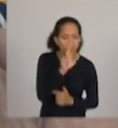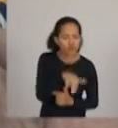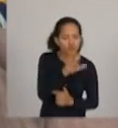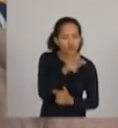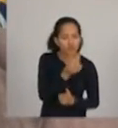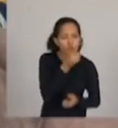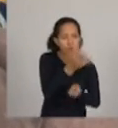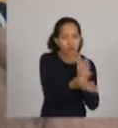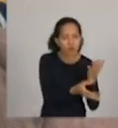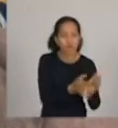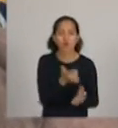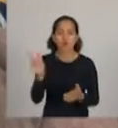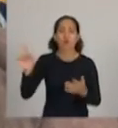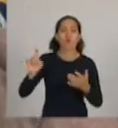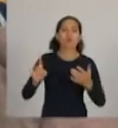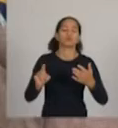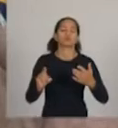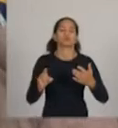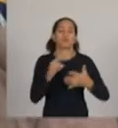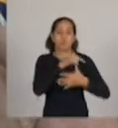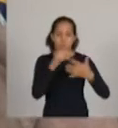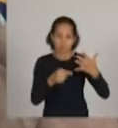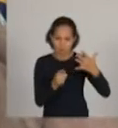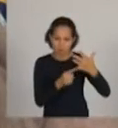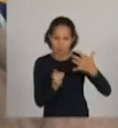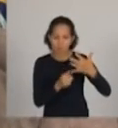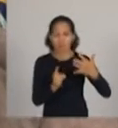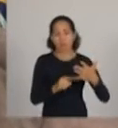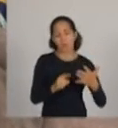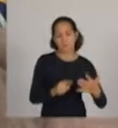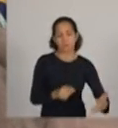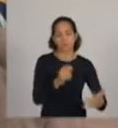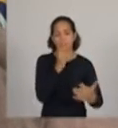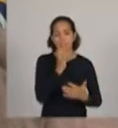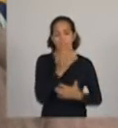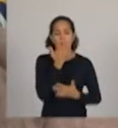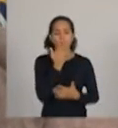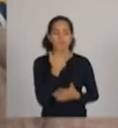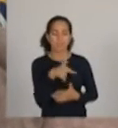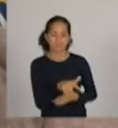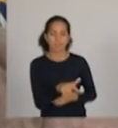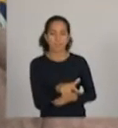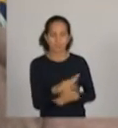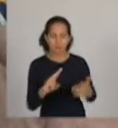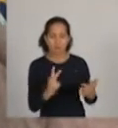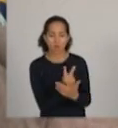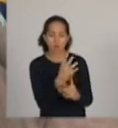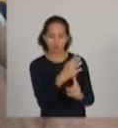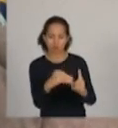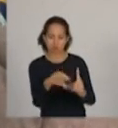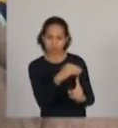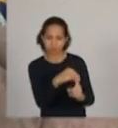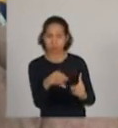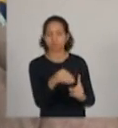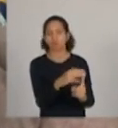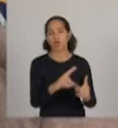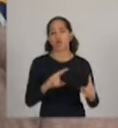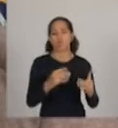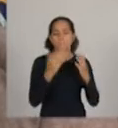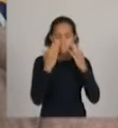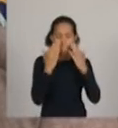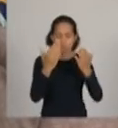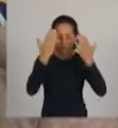quinto seria a mudança de hábitos súbitos. Uma criança vítima de violência, abuso ou exploração também